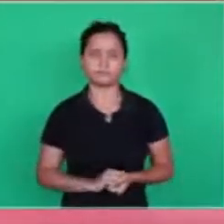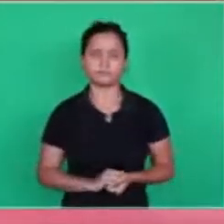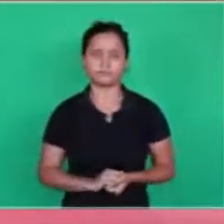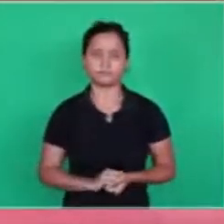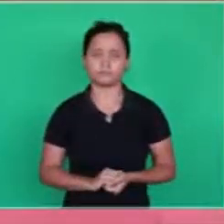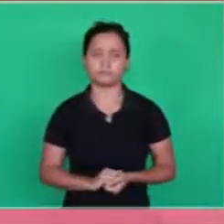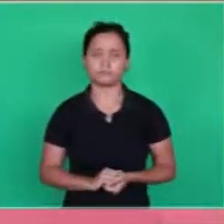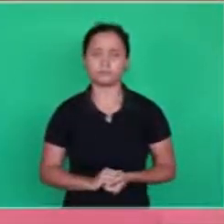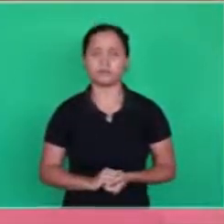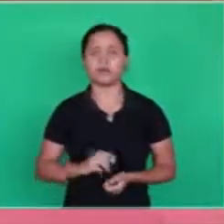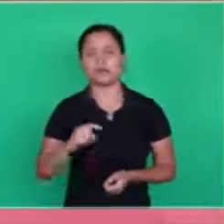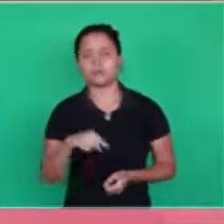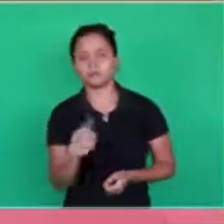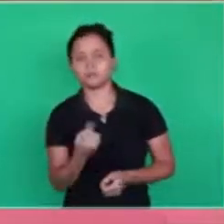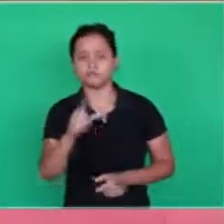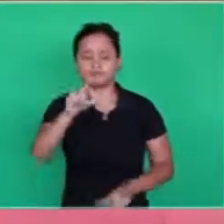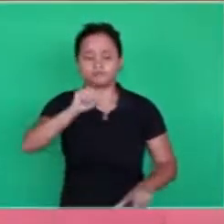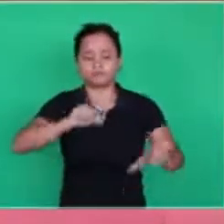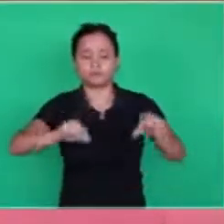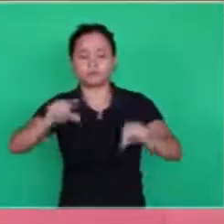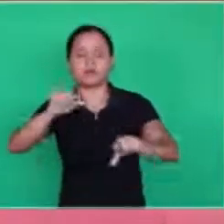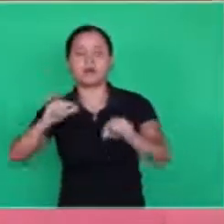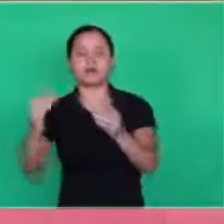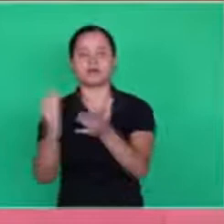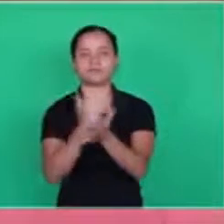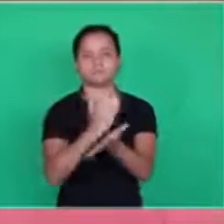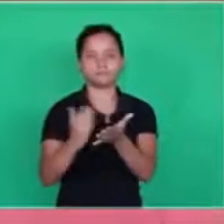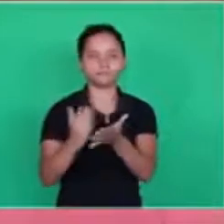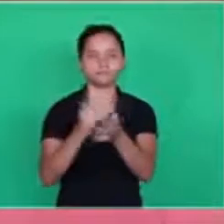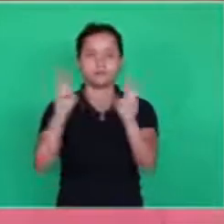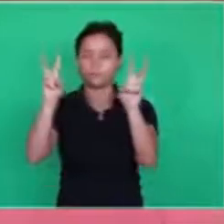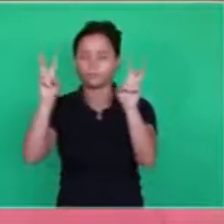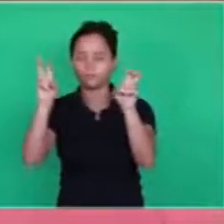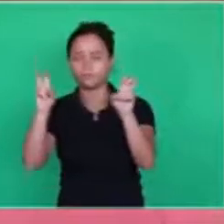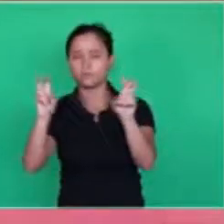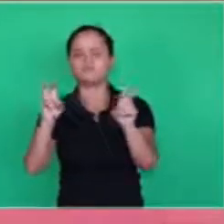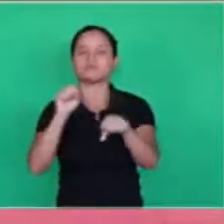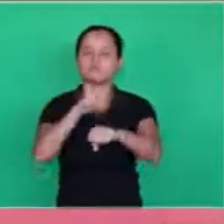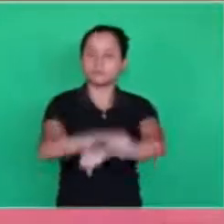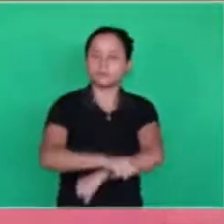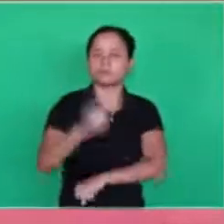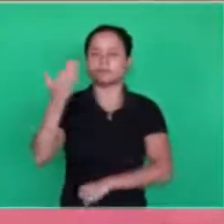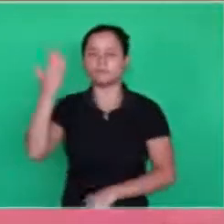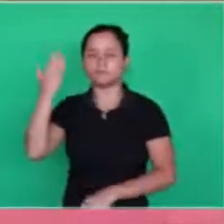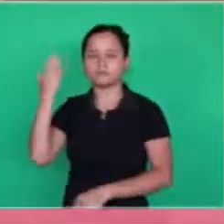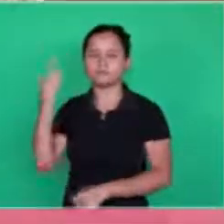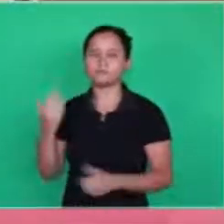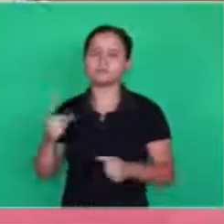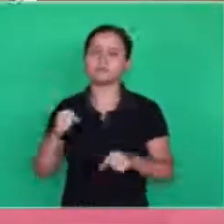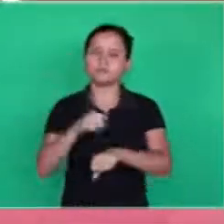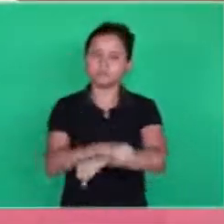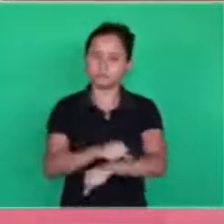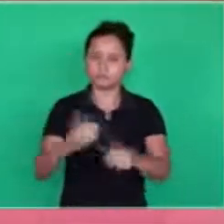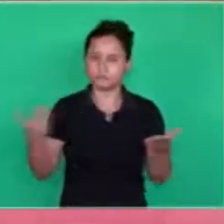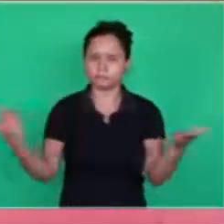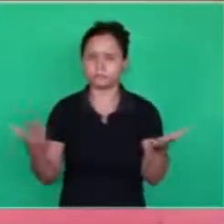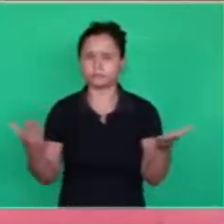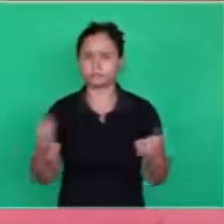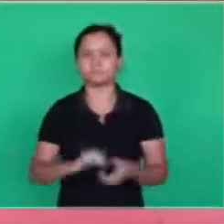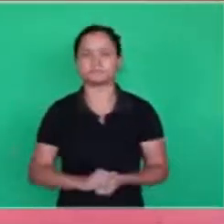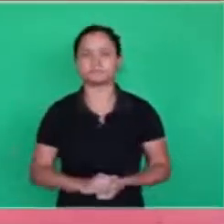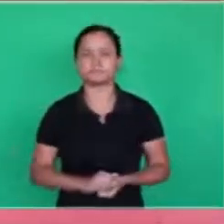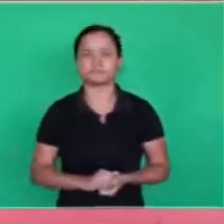selecionamos alguns assuntos, no seminário passado, nesse agora, mas nós temos mais